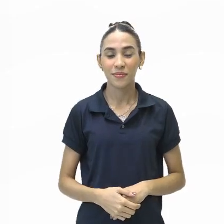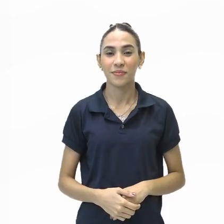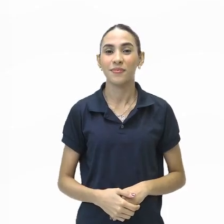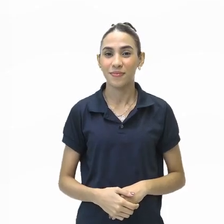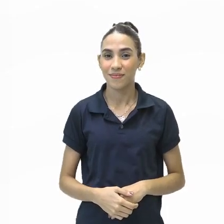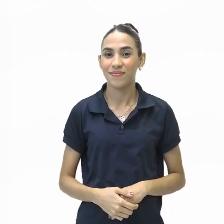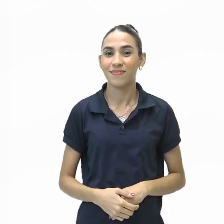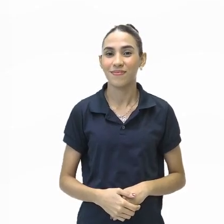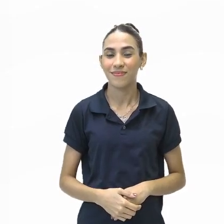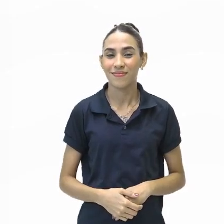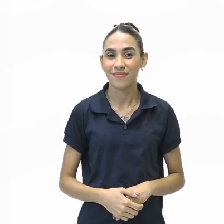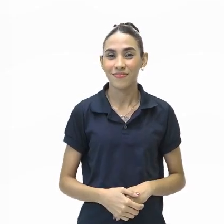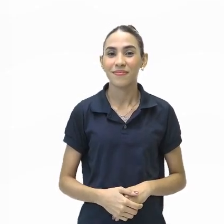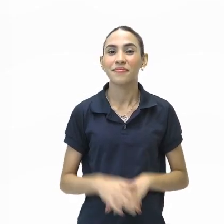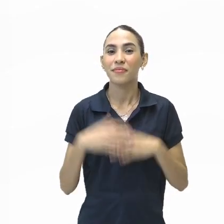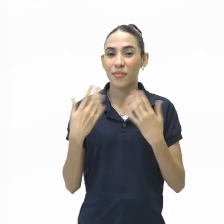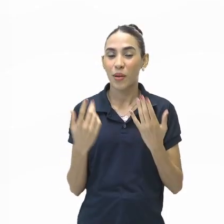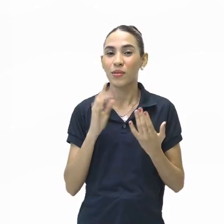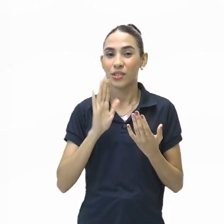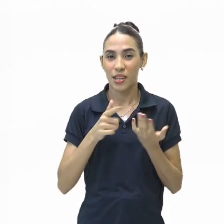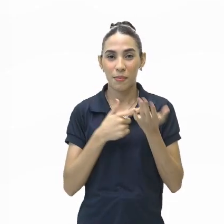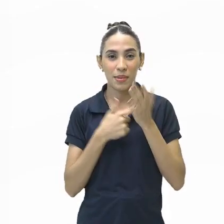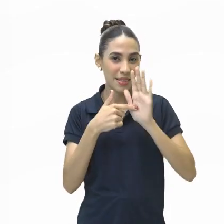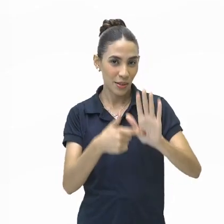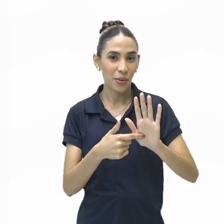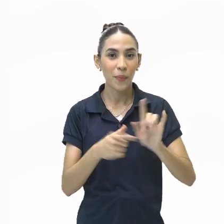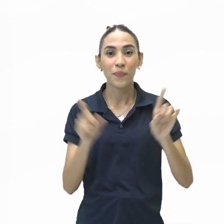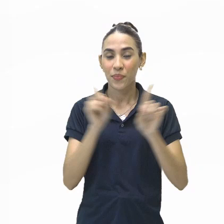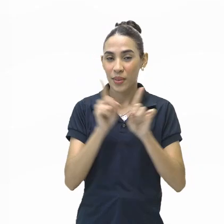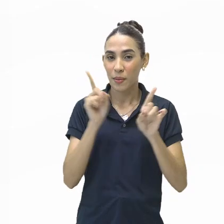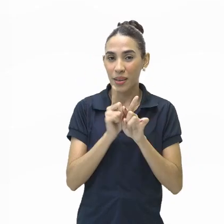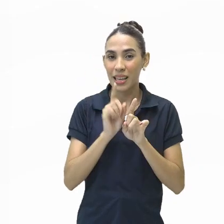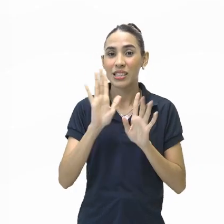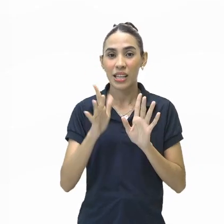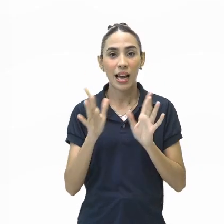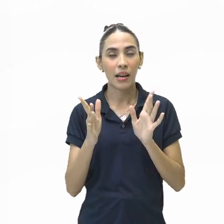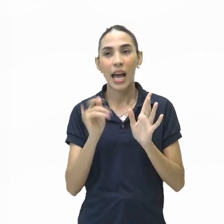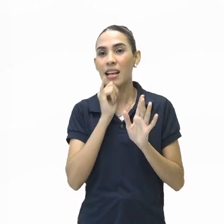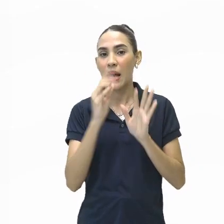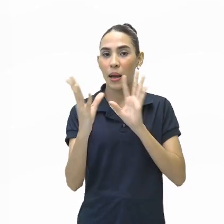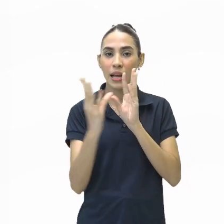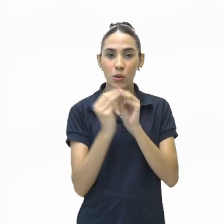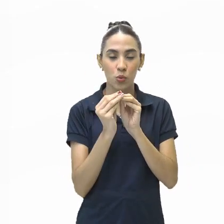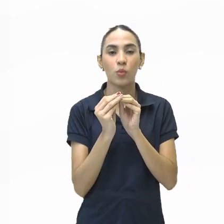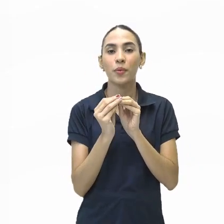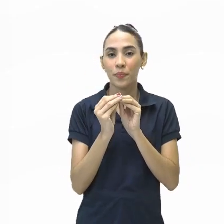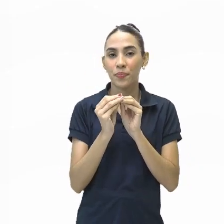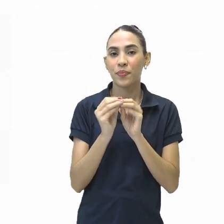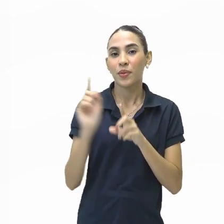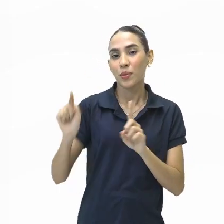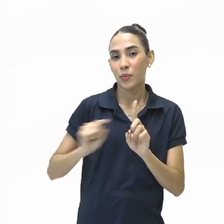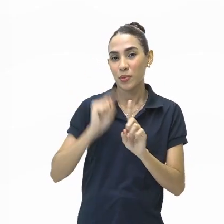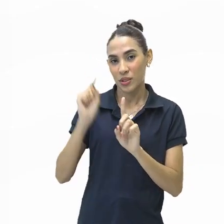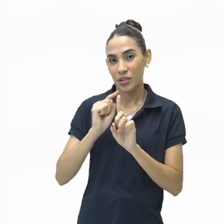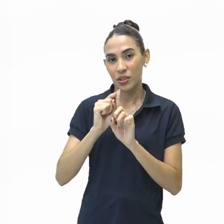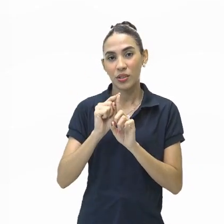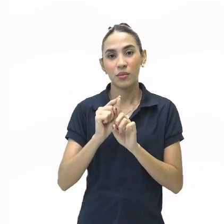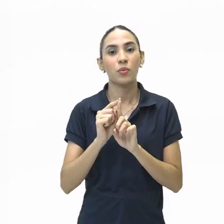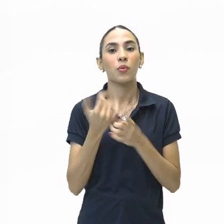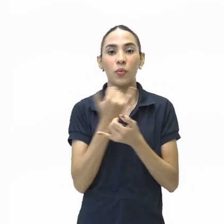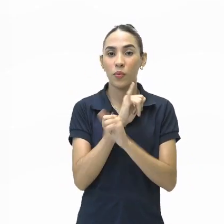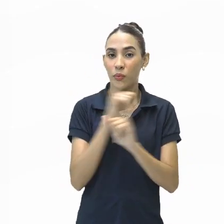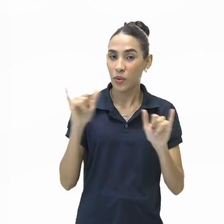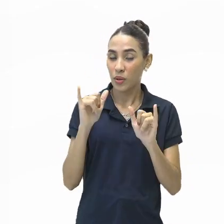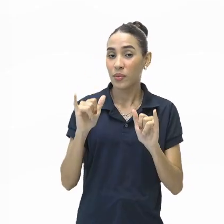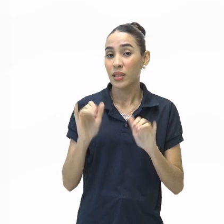Muito bem. Então, ele já apresentou, ele já fez um breve resumo do objeto, no caso, o